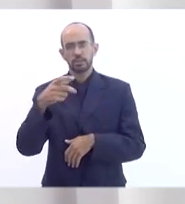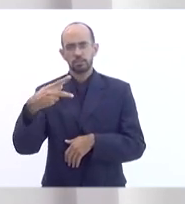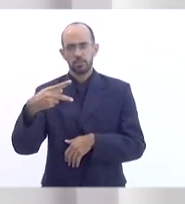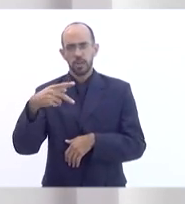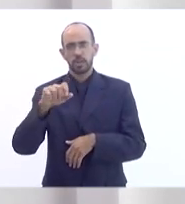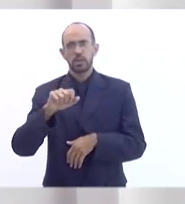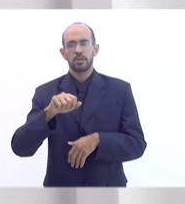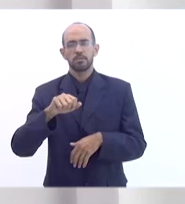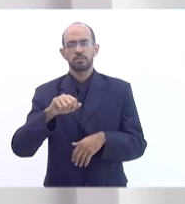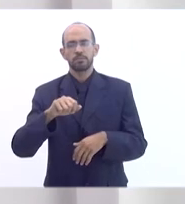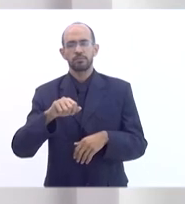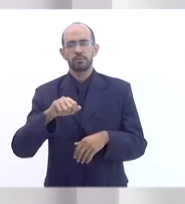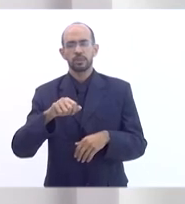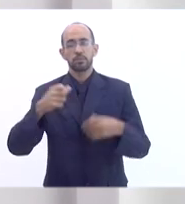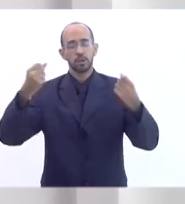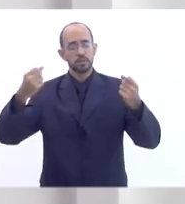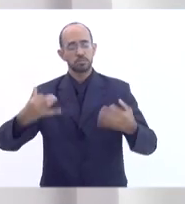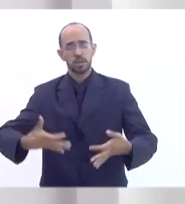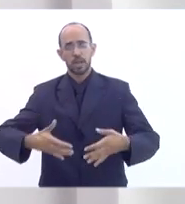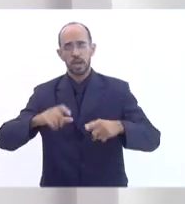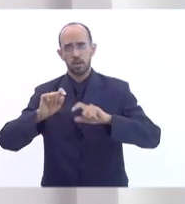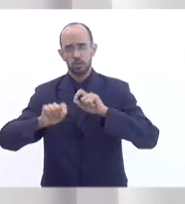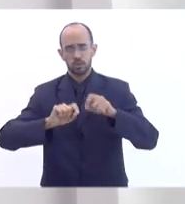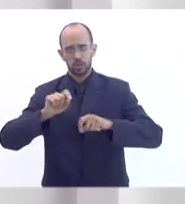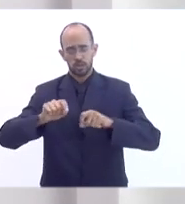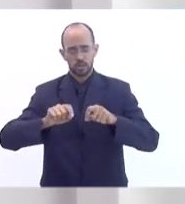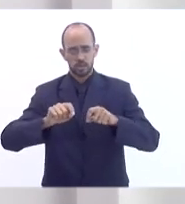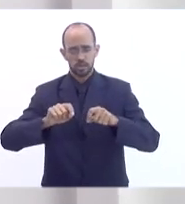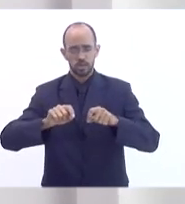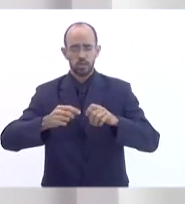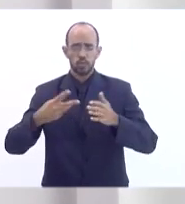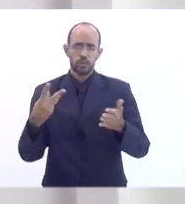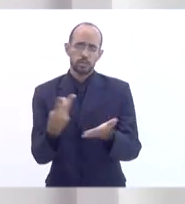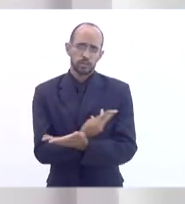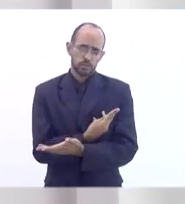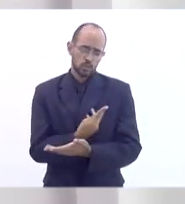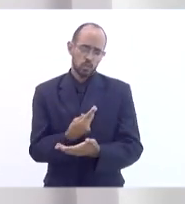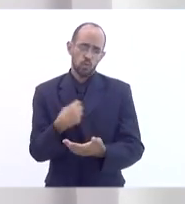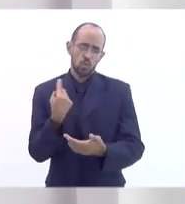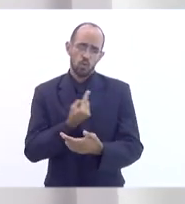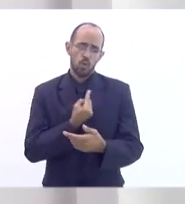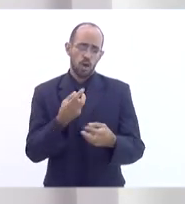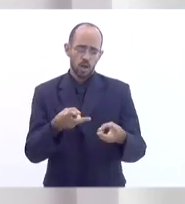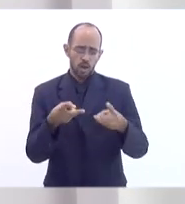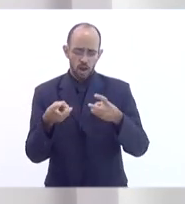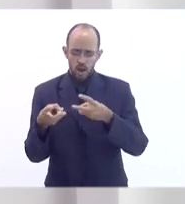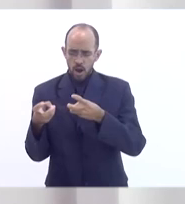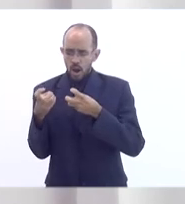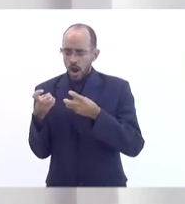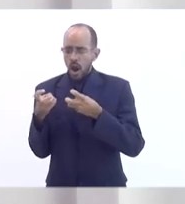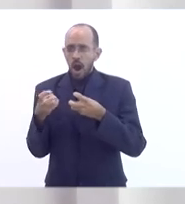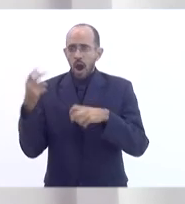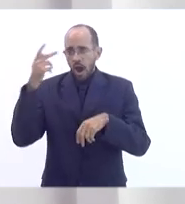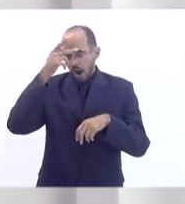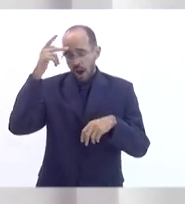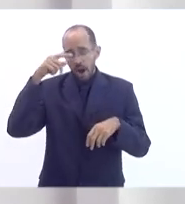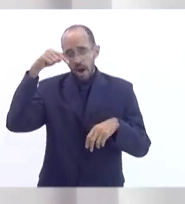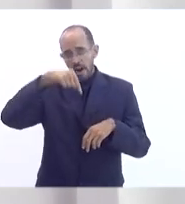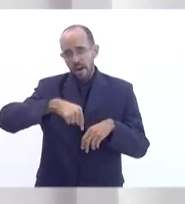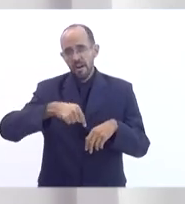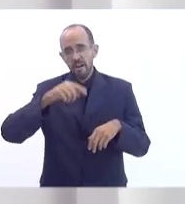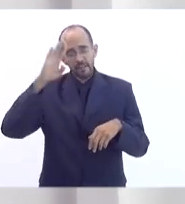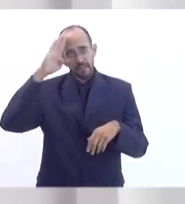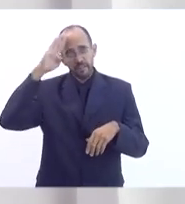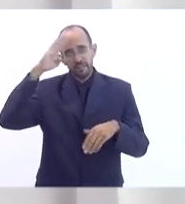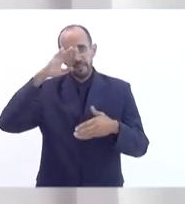se for o caso explicando Olha aí e nós ouvimos as pessoas que estão aqui principalmente os de rir eles